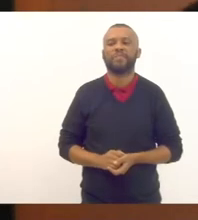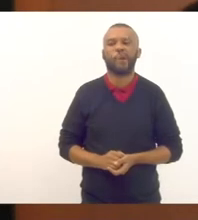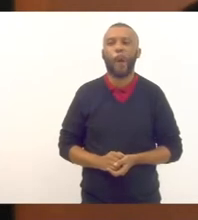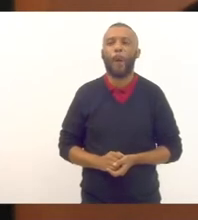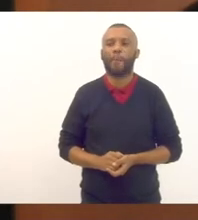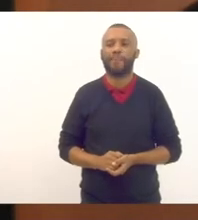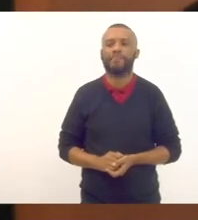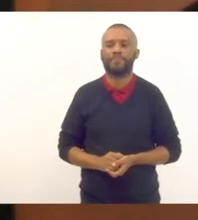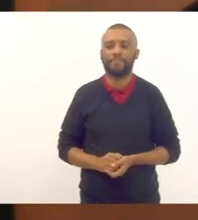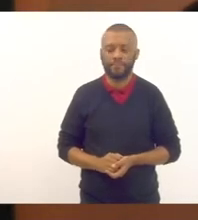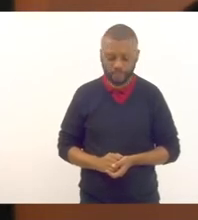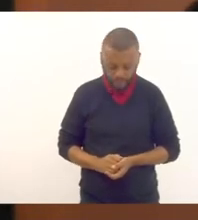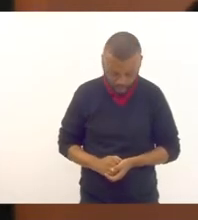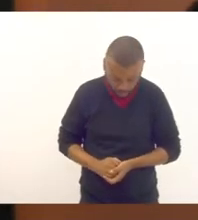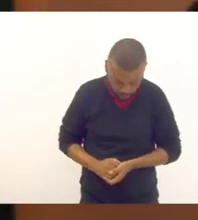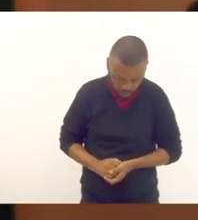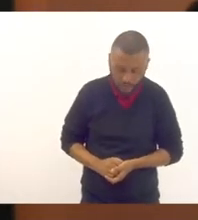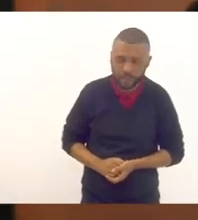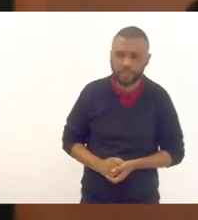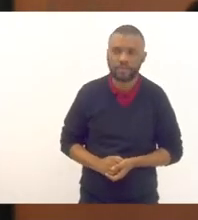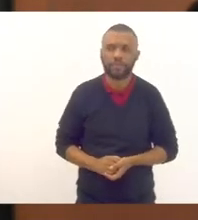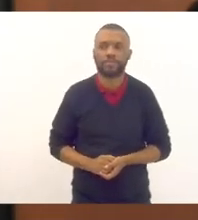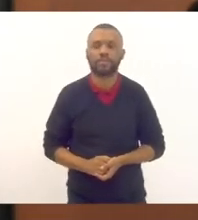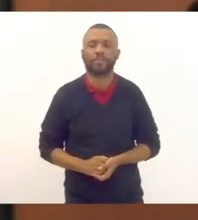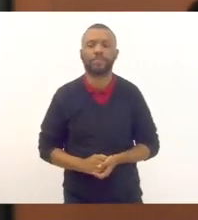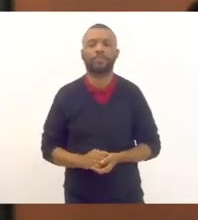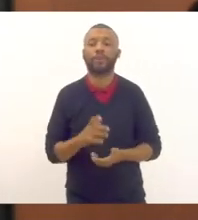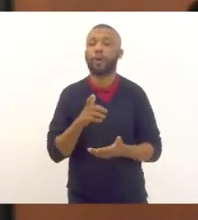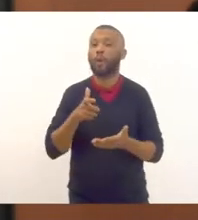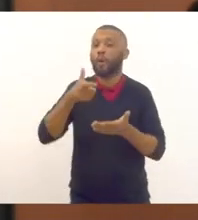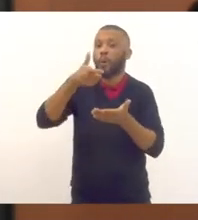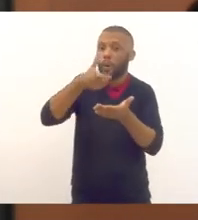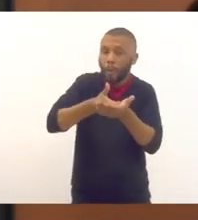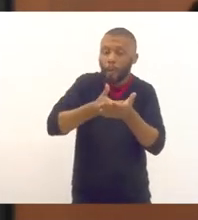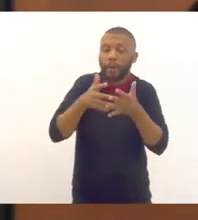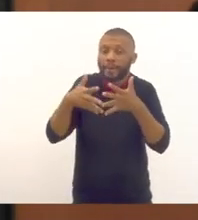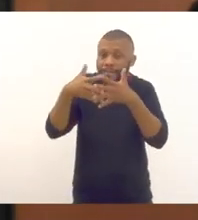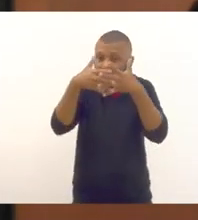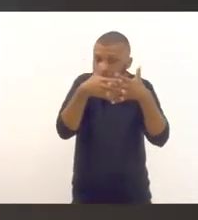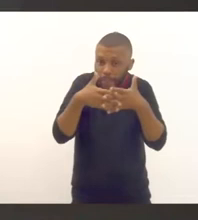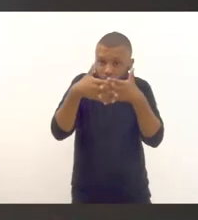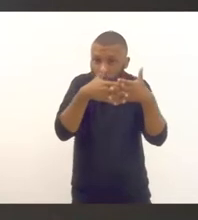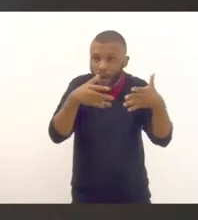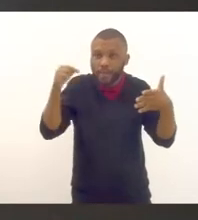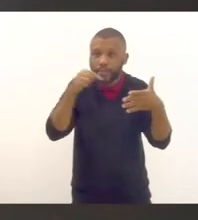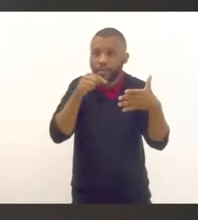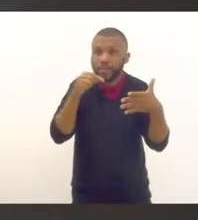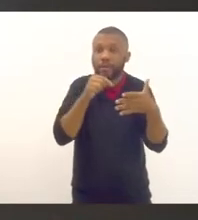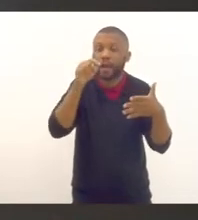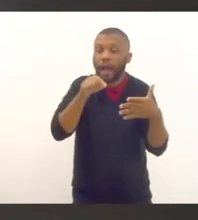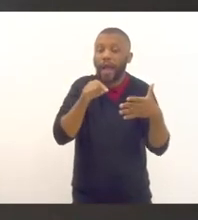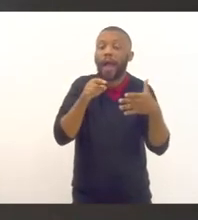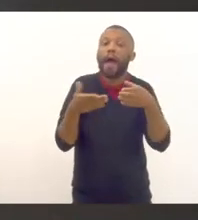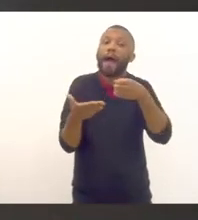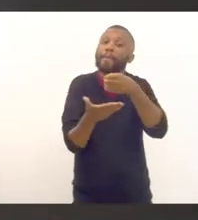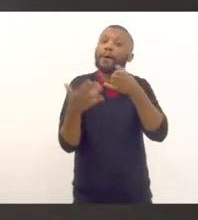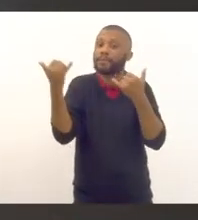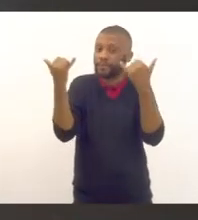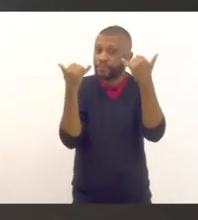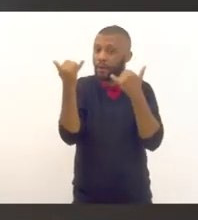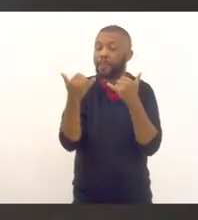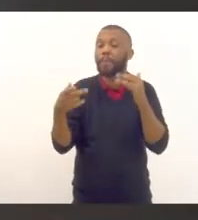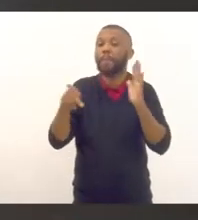No próximo slide aqui. Vamos lá. Compras realizadas de caminhões. Isso aqui é base de dados do Detran,